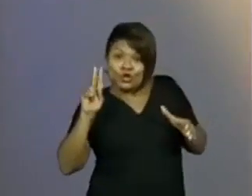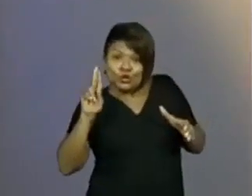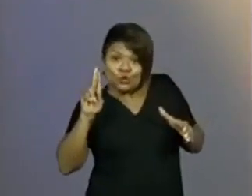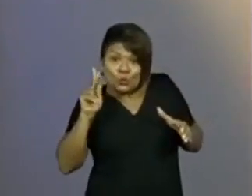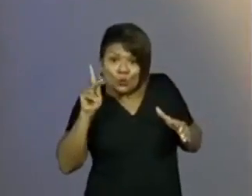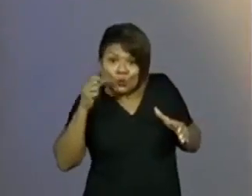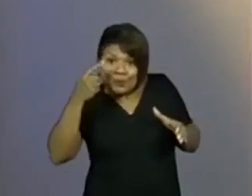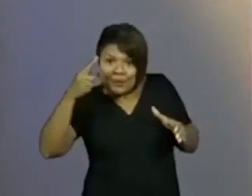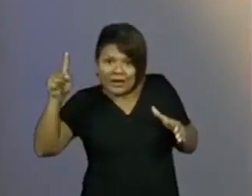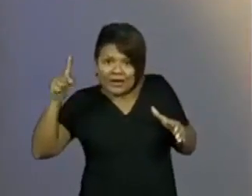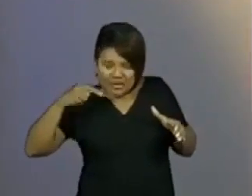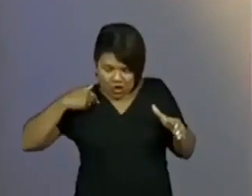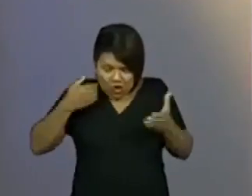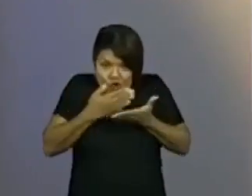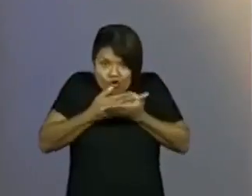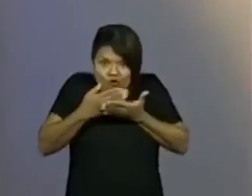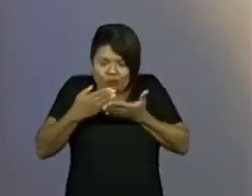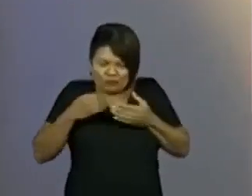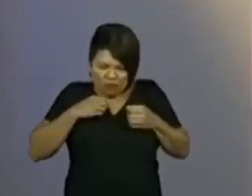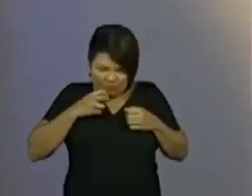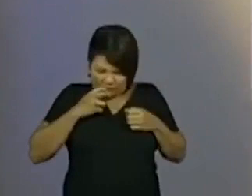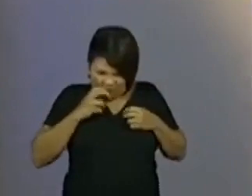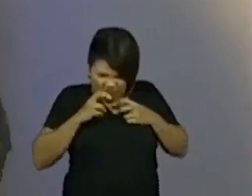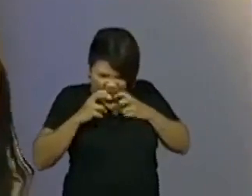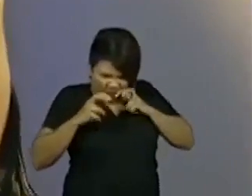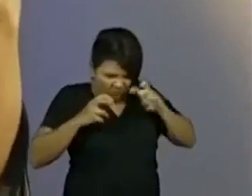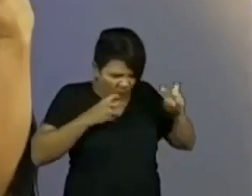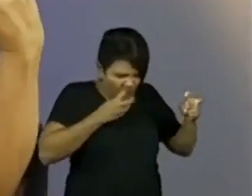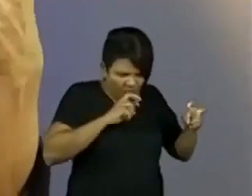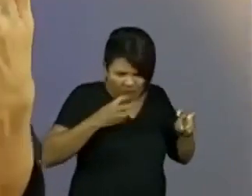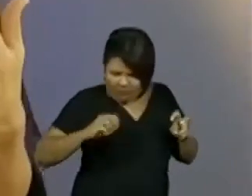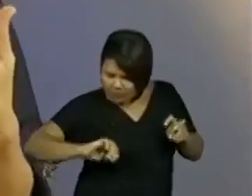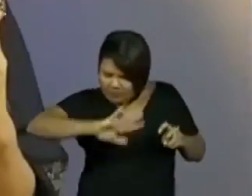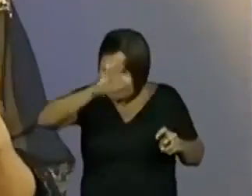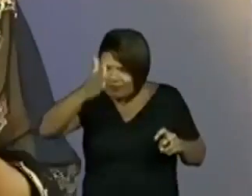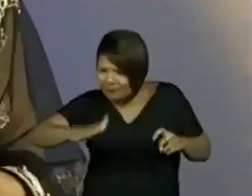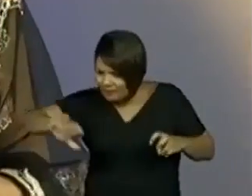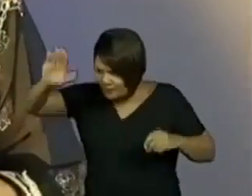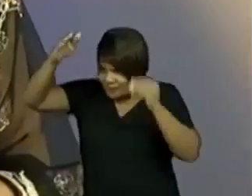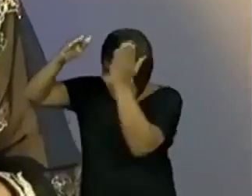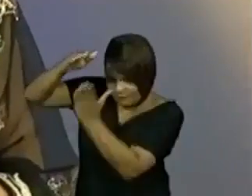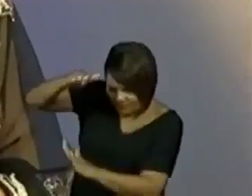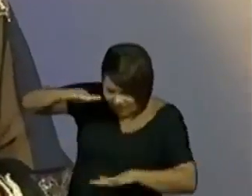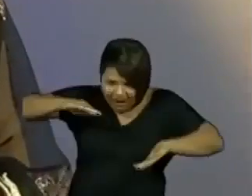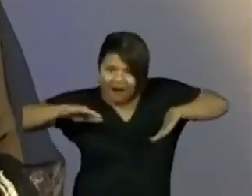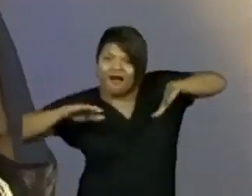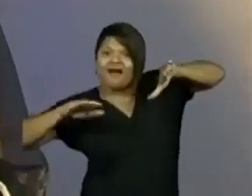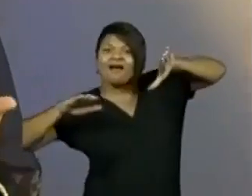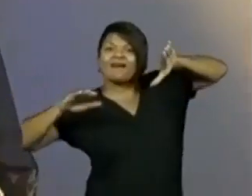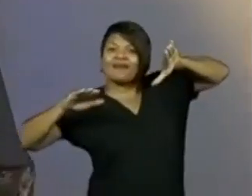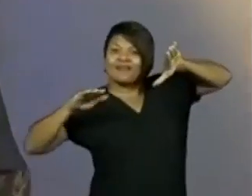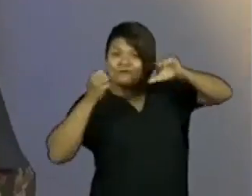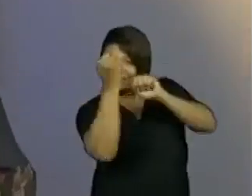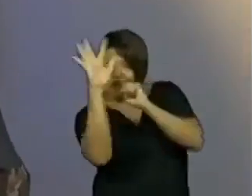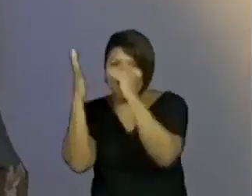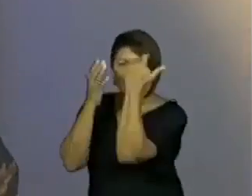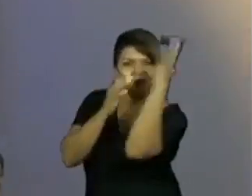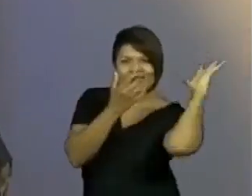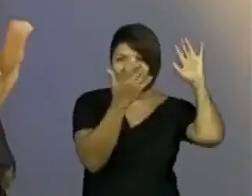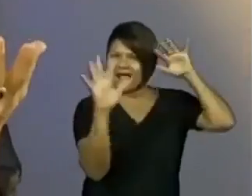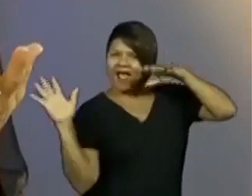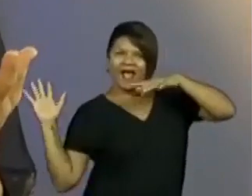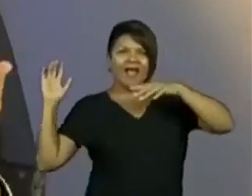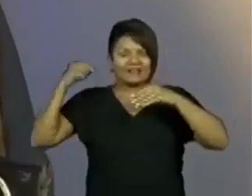as entidades terrestres. Desenhou as montanhas, os vales, as florestas, os campos,